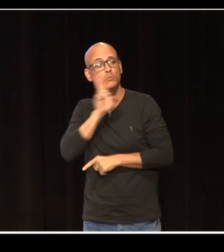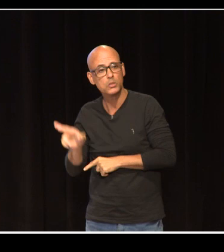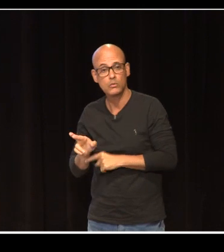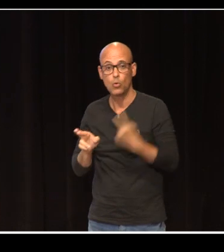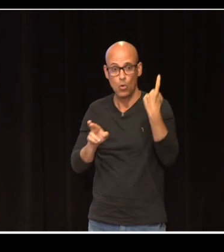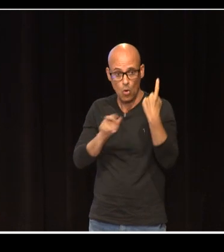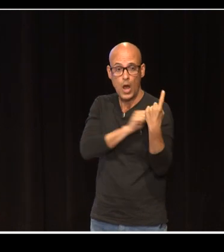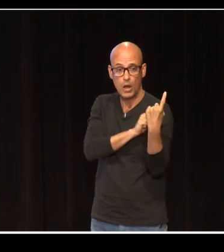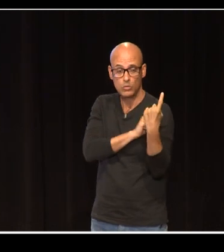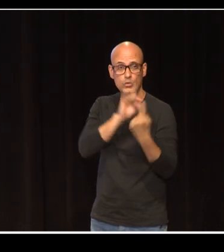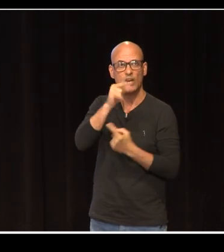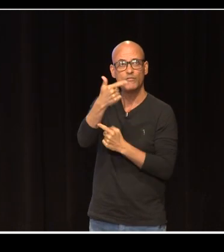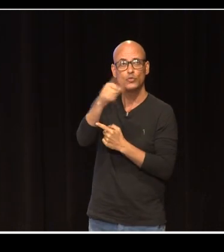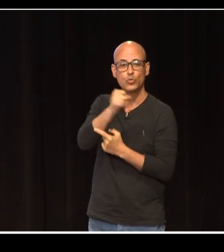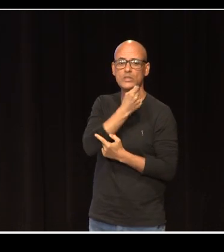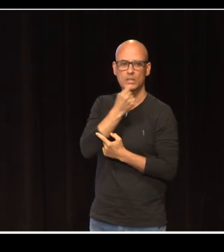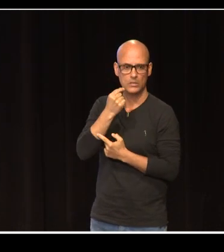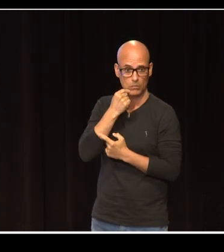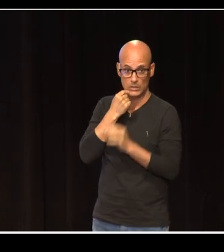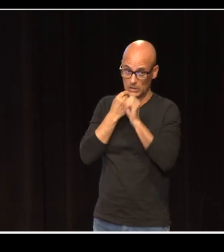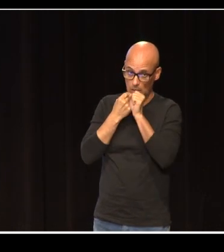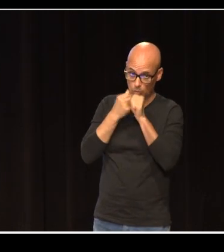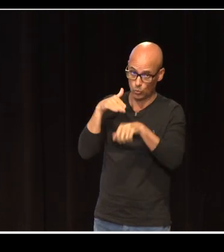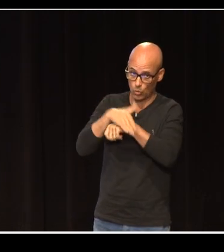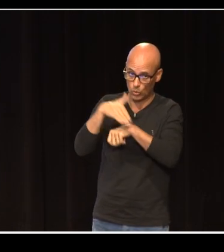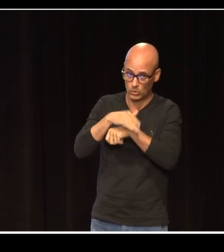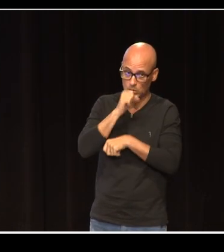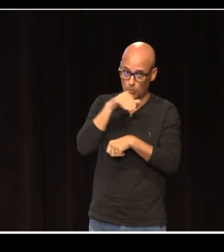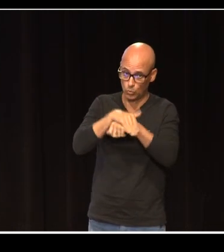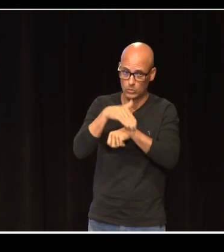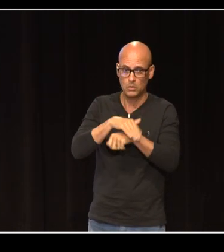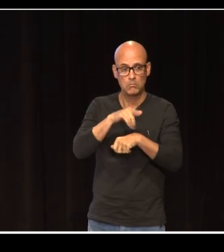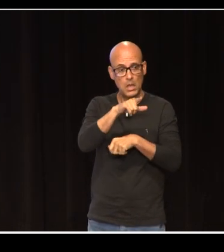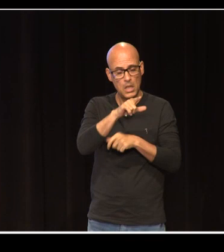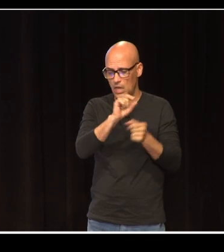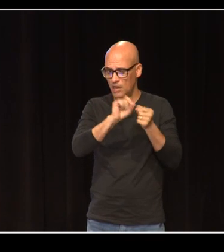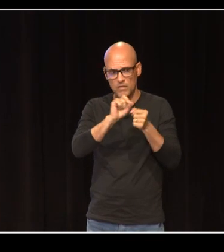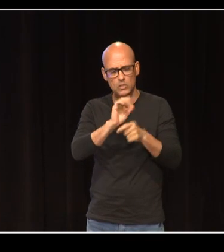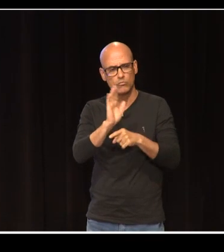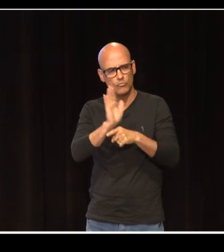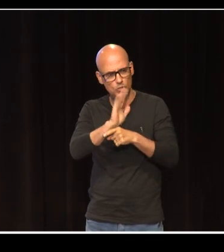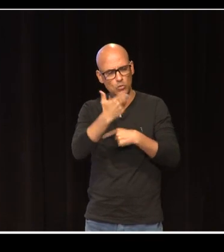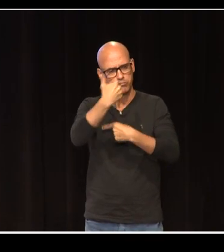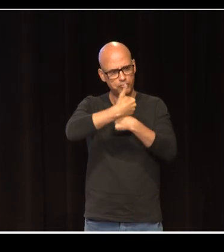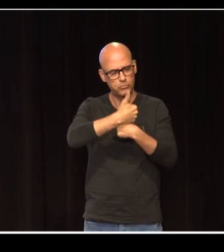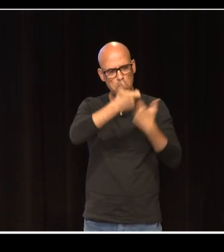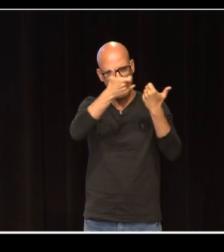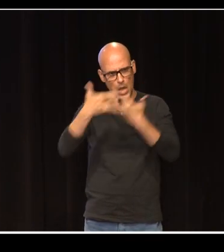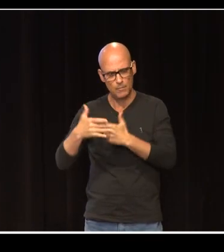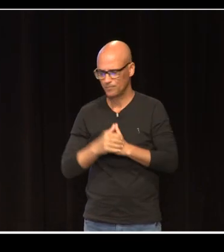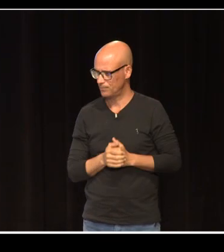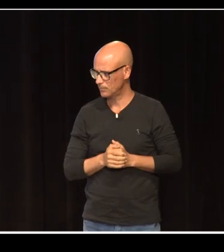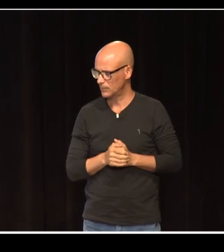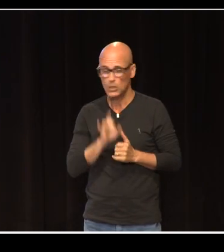me mandou no dia 28 de setembro, que é um sábado, à noite. Então, ele fez no momento dele. Só para acelerar aqui, que eu já